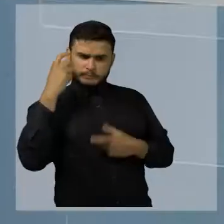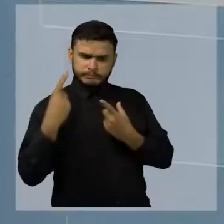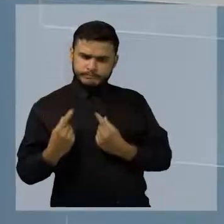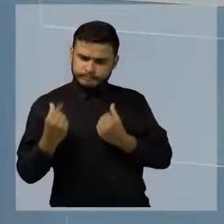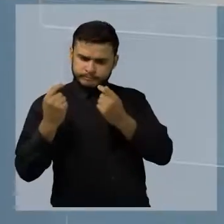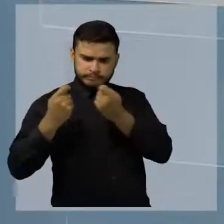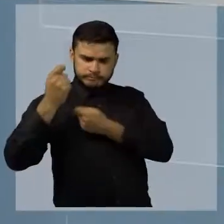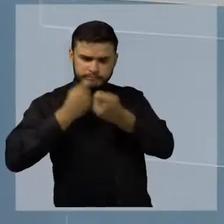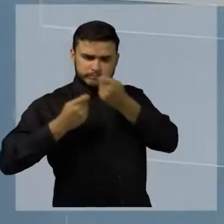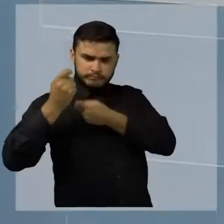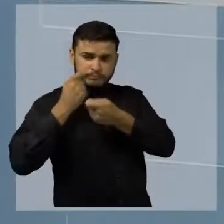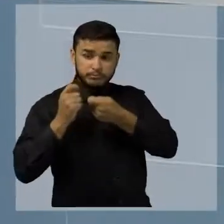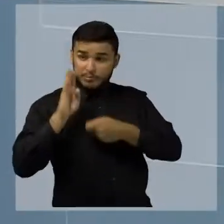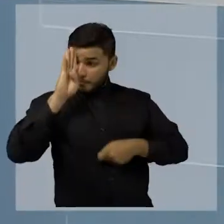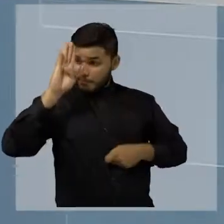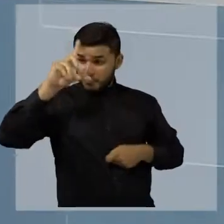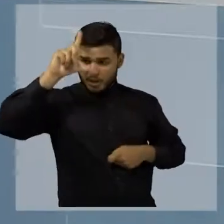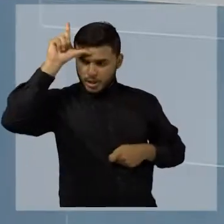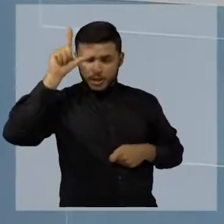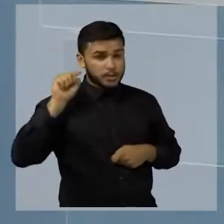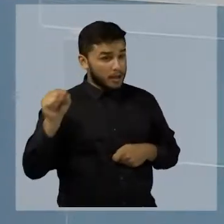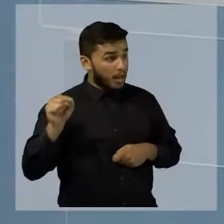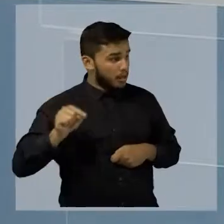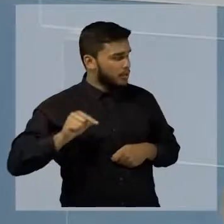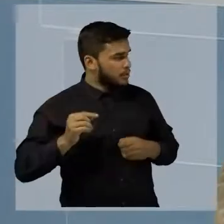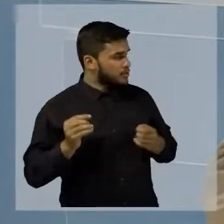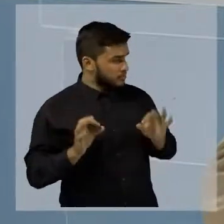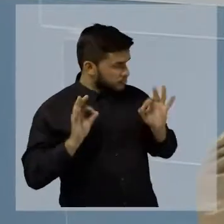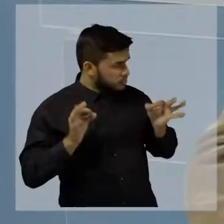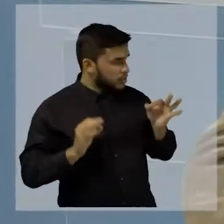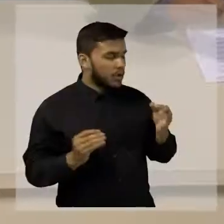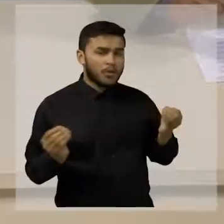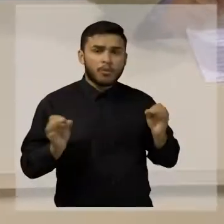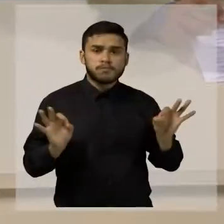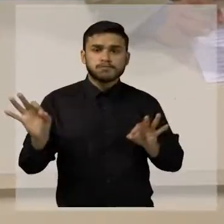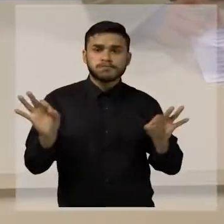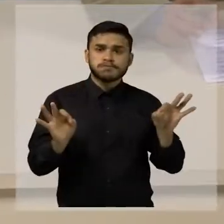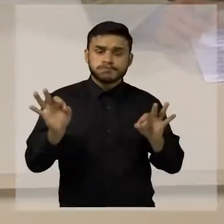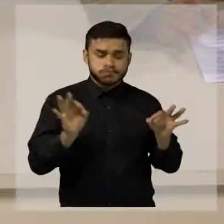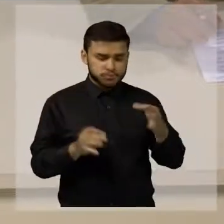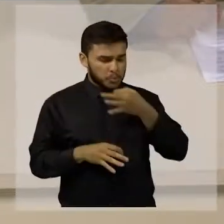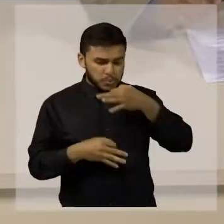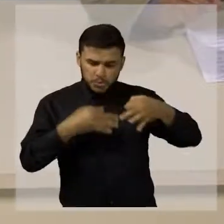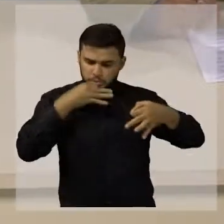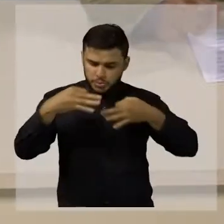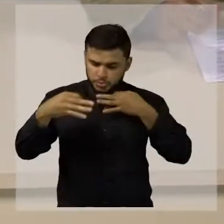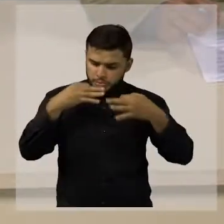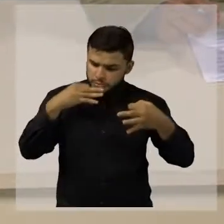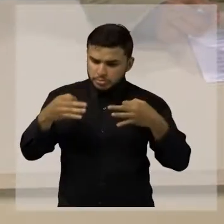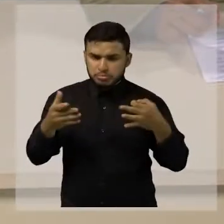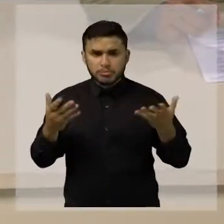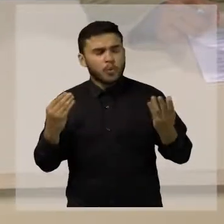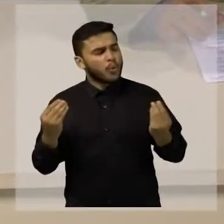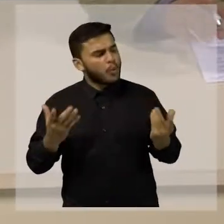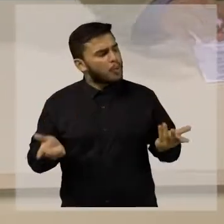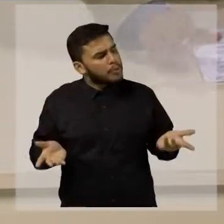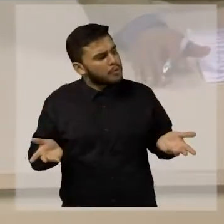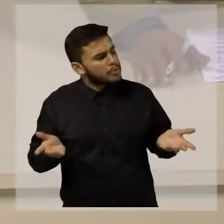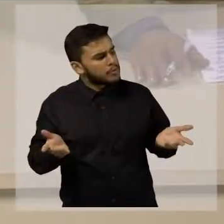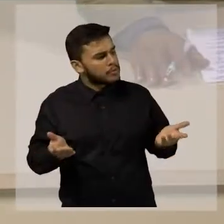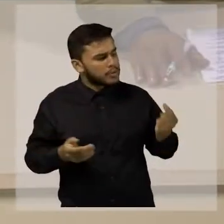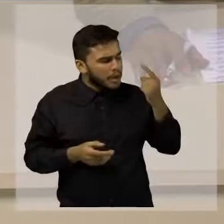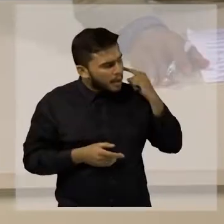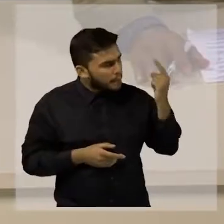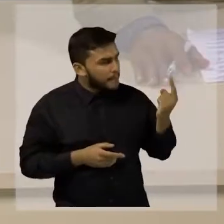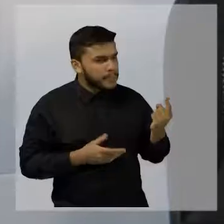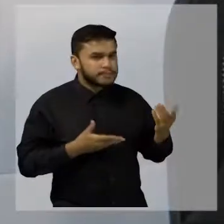economia do presidente ou deste governo, até que ponto vão se organizar as opiniões e as ações, né, para arranjar